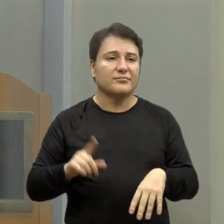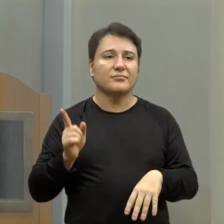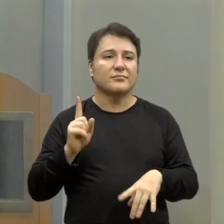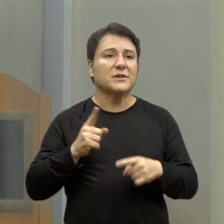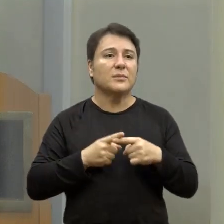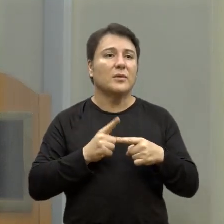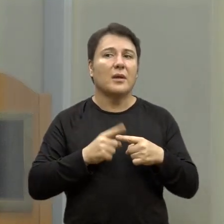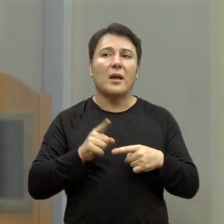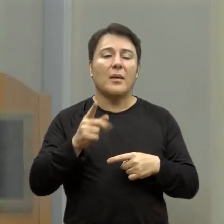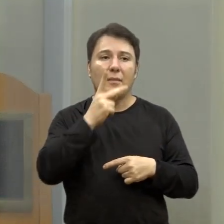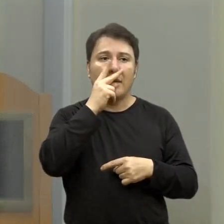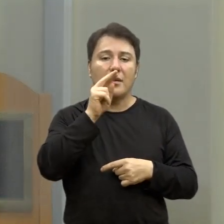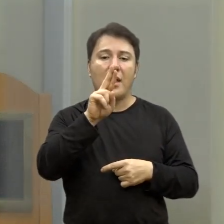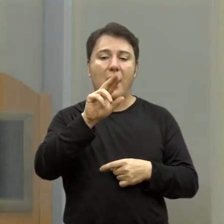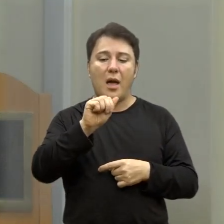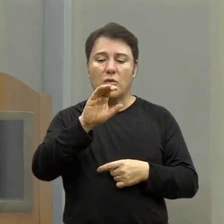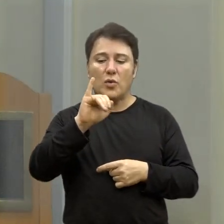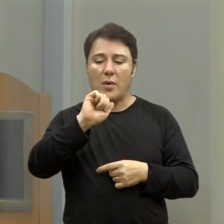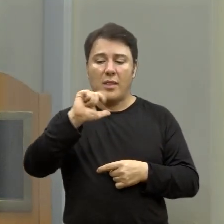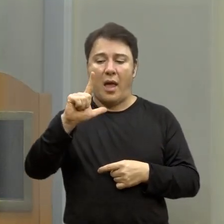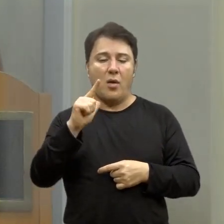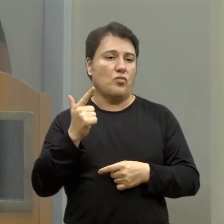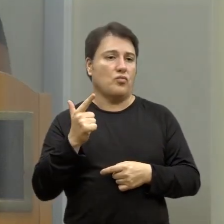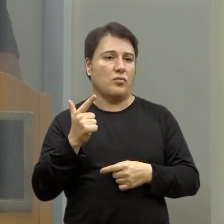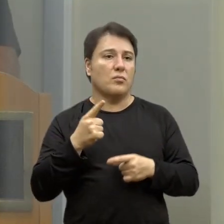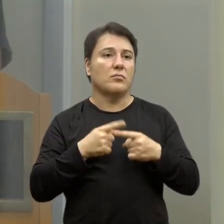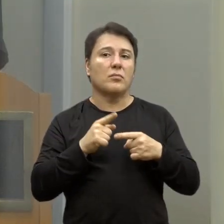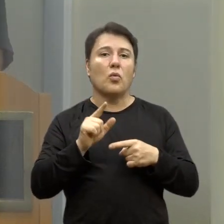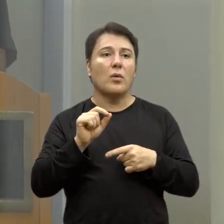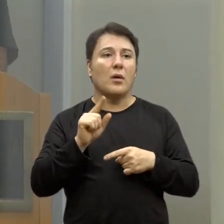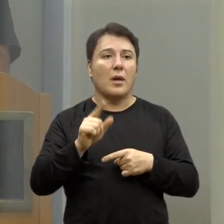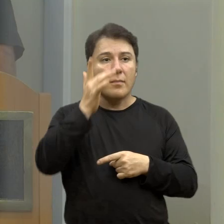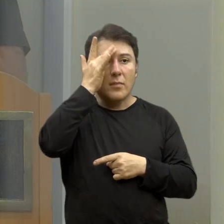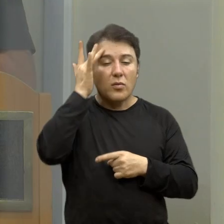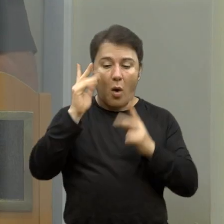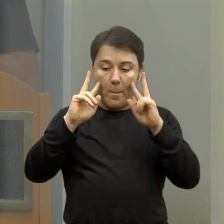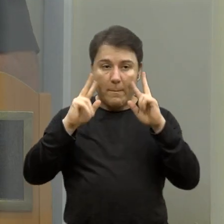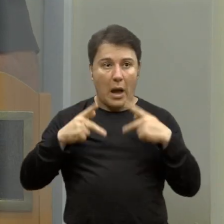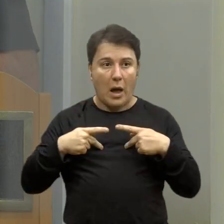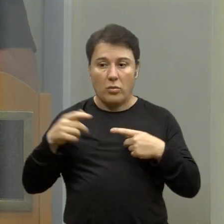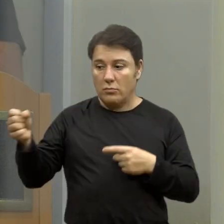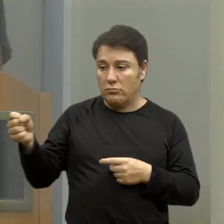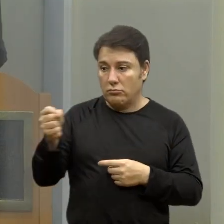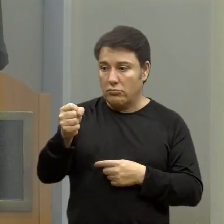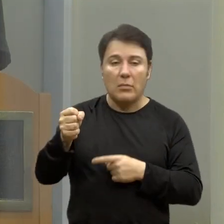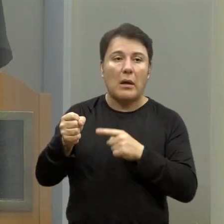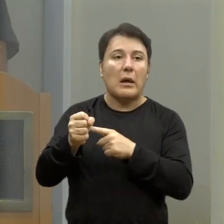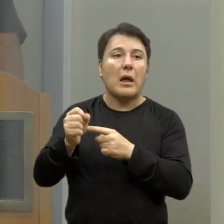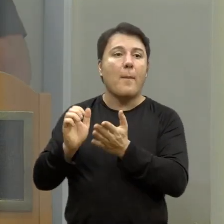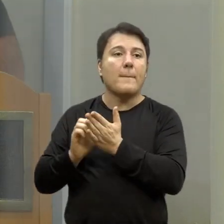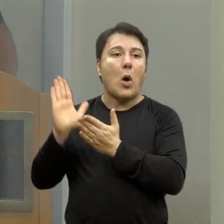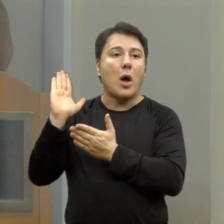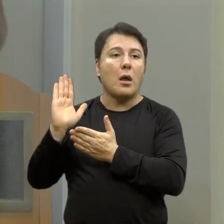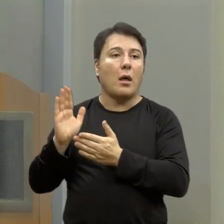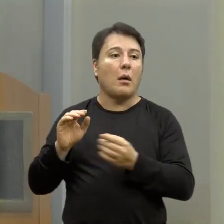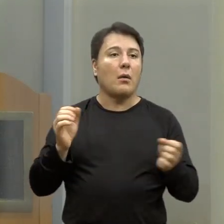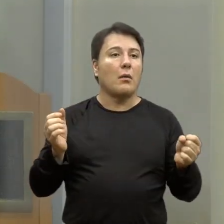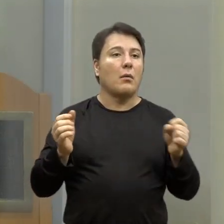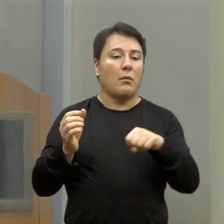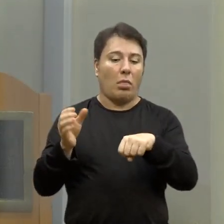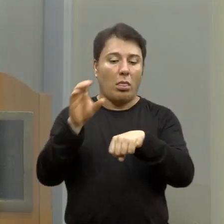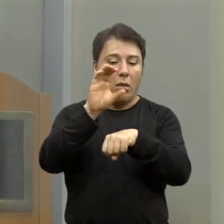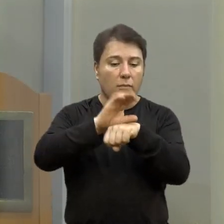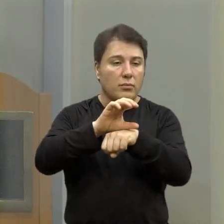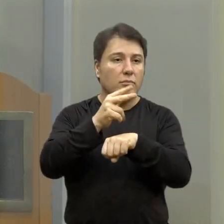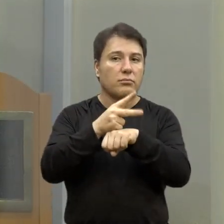sentido racional. Um deles é você trocar os vigilantes, e o resultado disso foi um furto